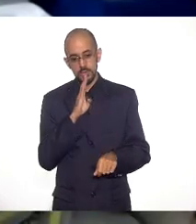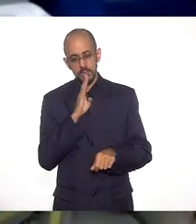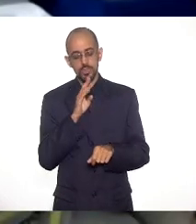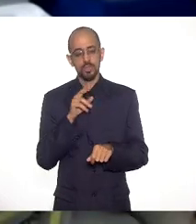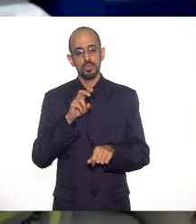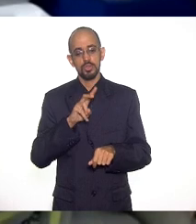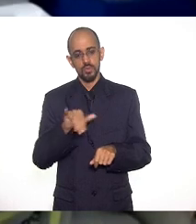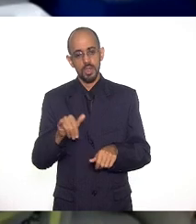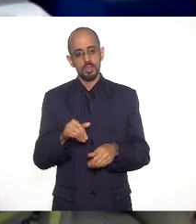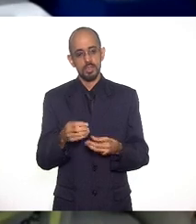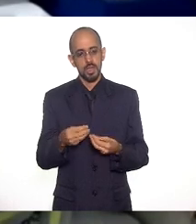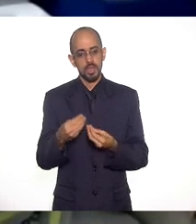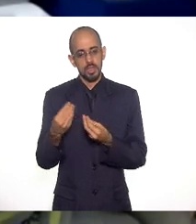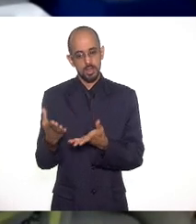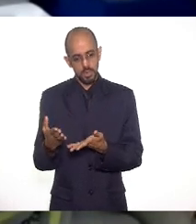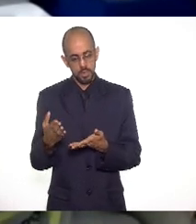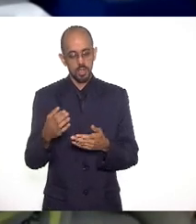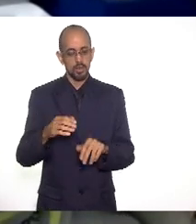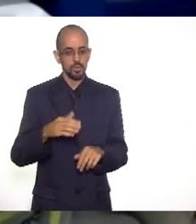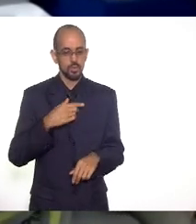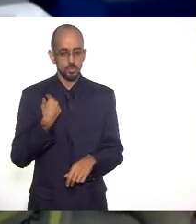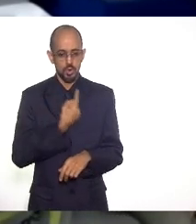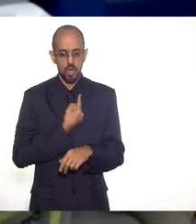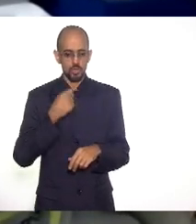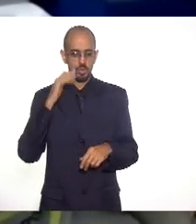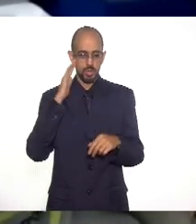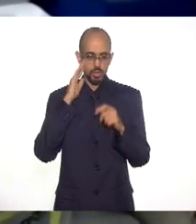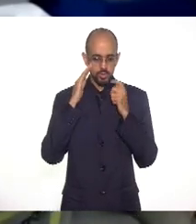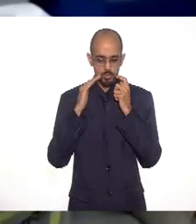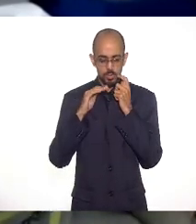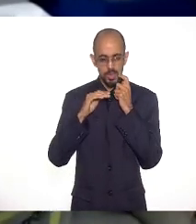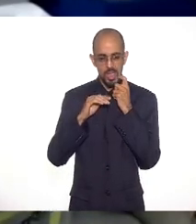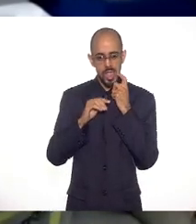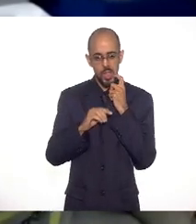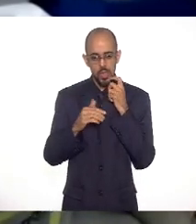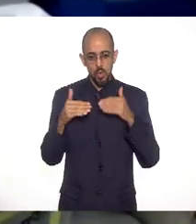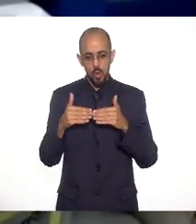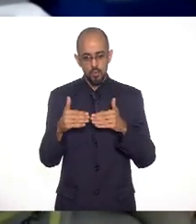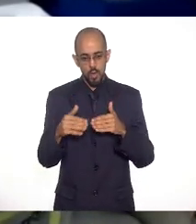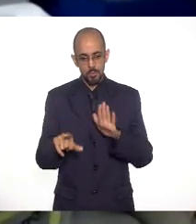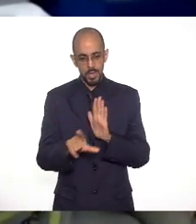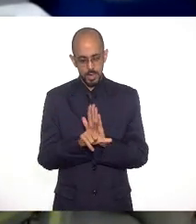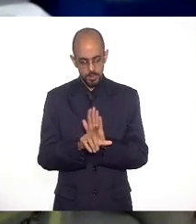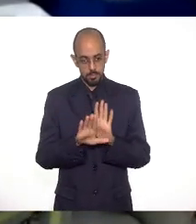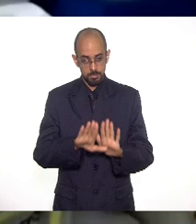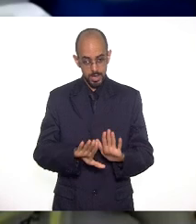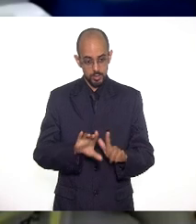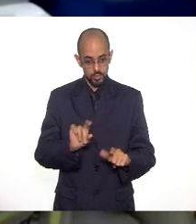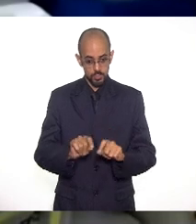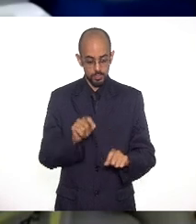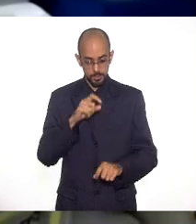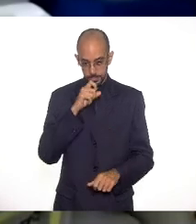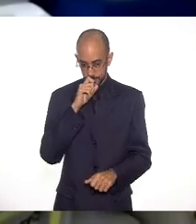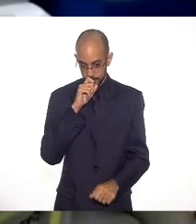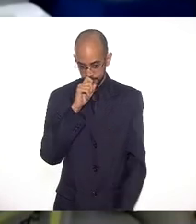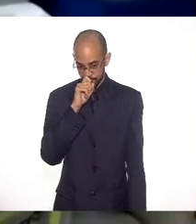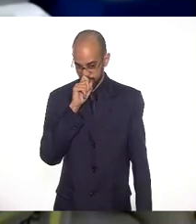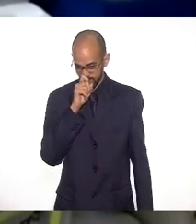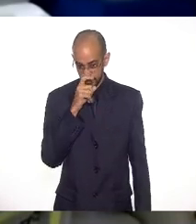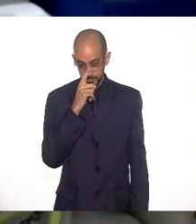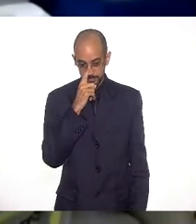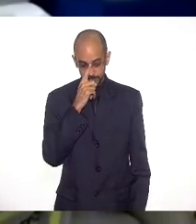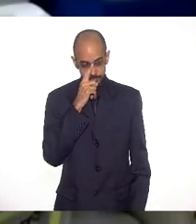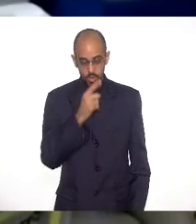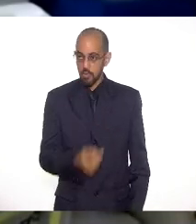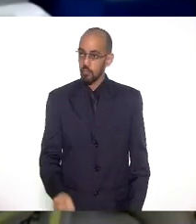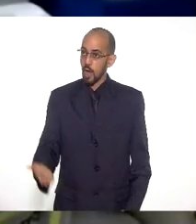ser concedidas, por nosso entendimento, na forma da lei. Agora, nesse caso... Eu acho que Vossa Excelência